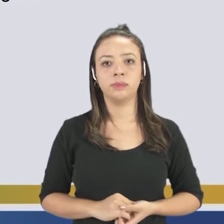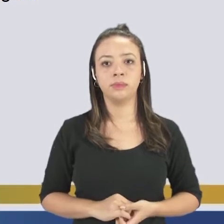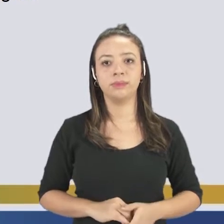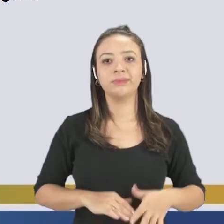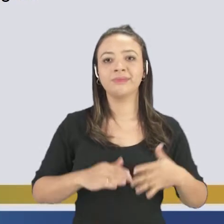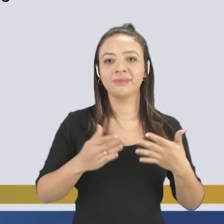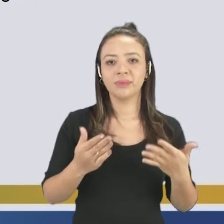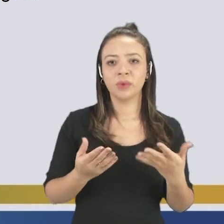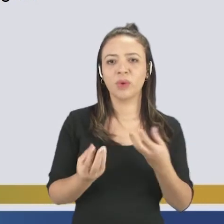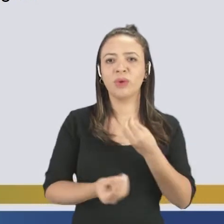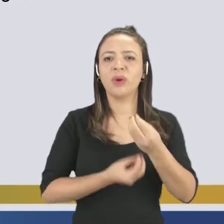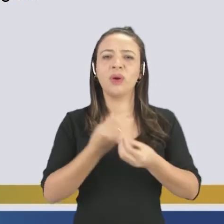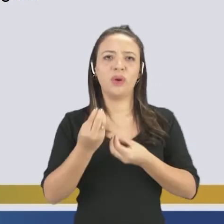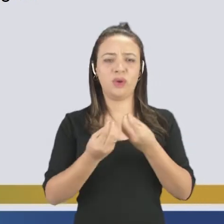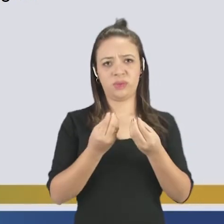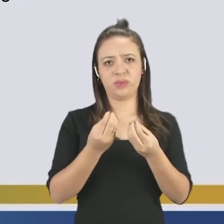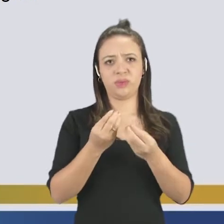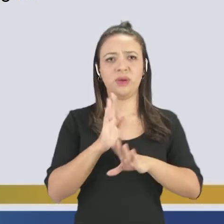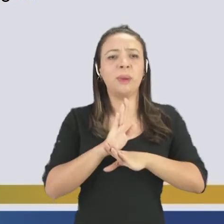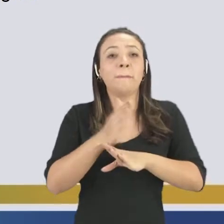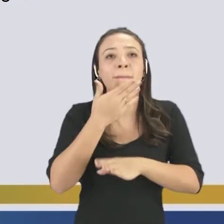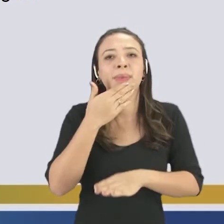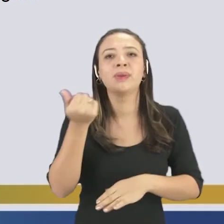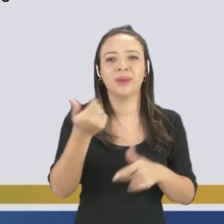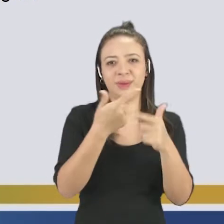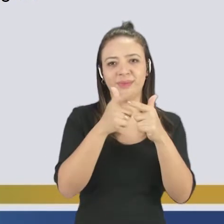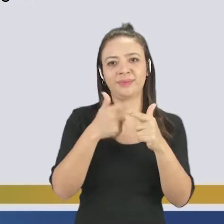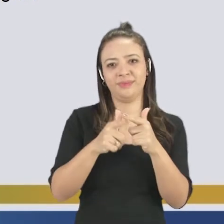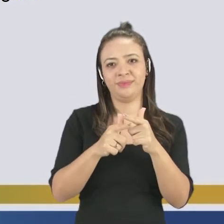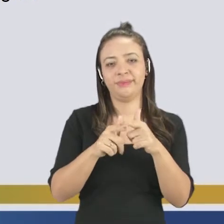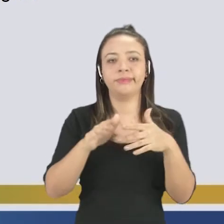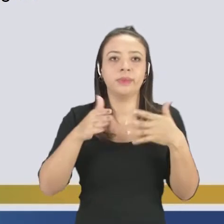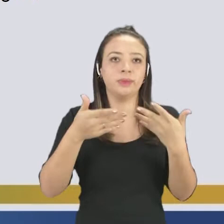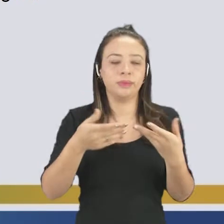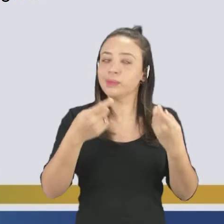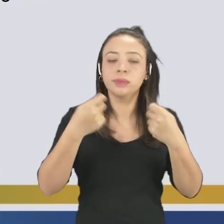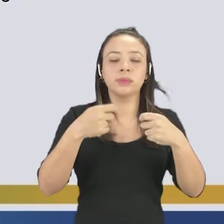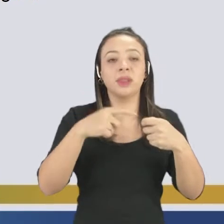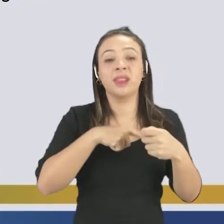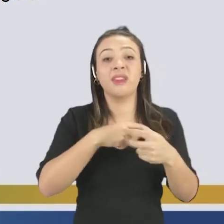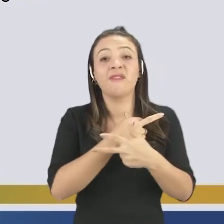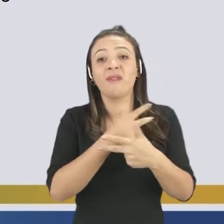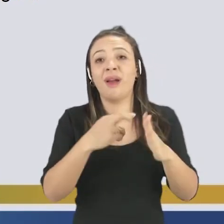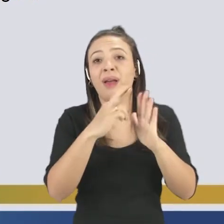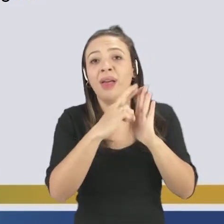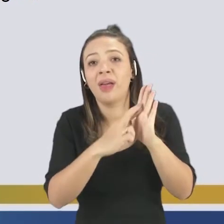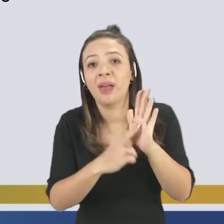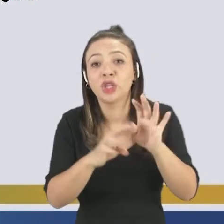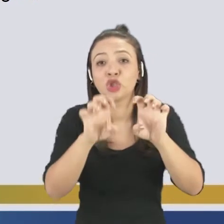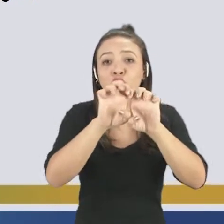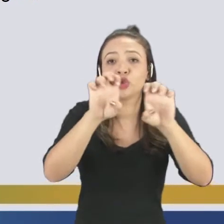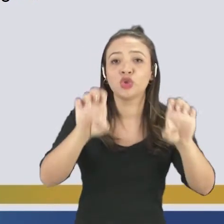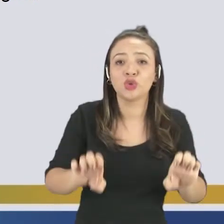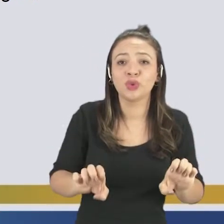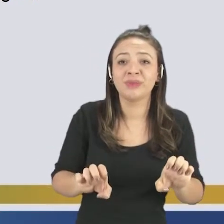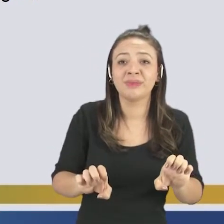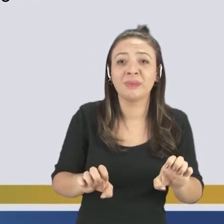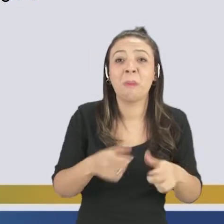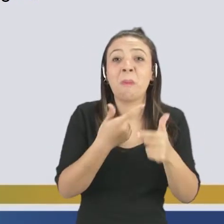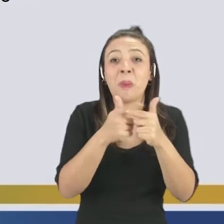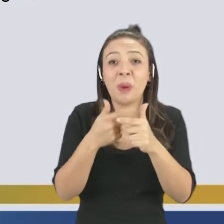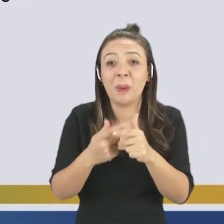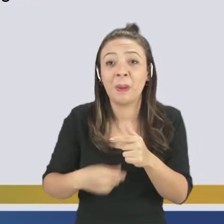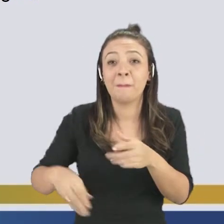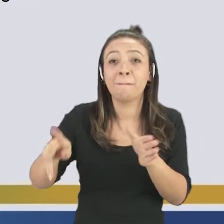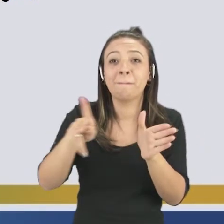A solução para a questão parece distante. Envolve uma série de fatores estruturais que estão impregnados na